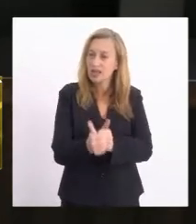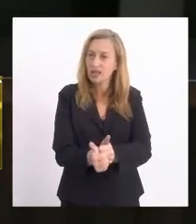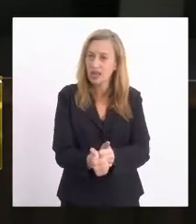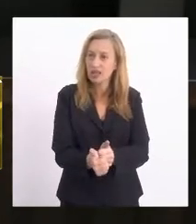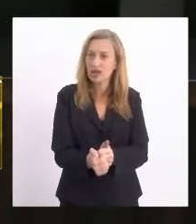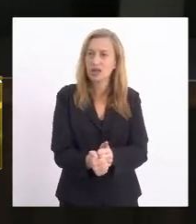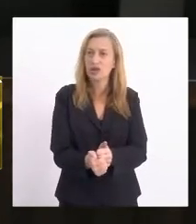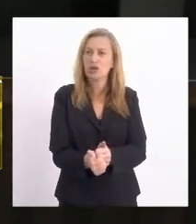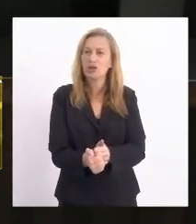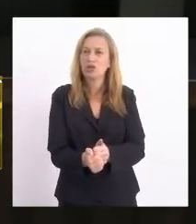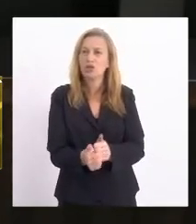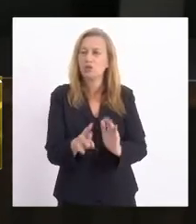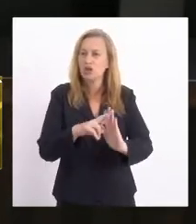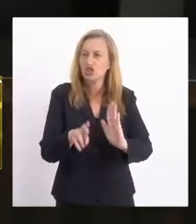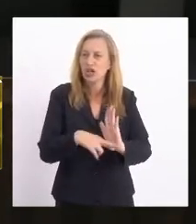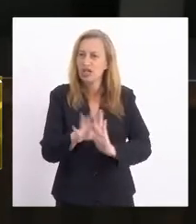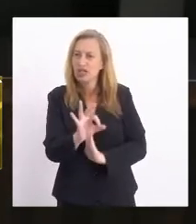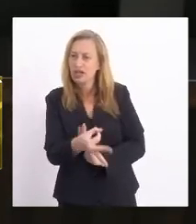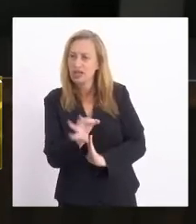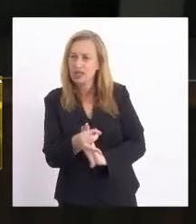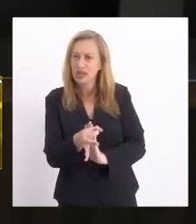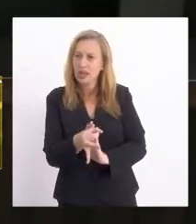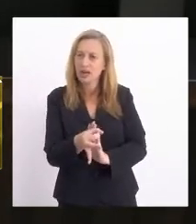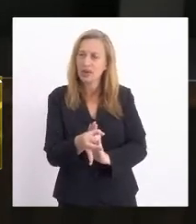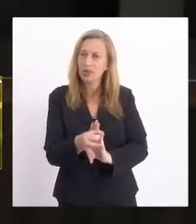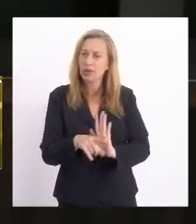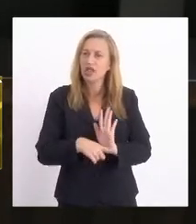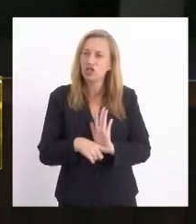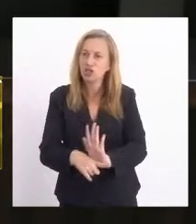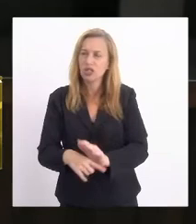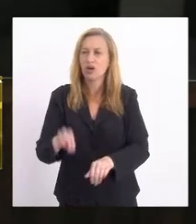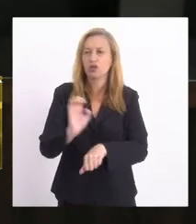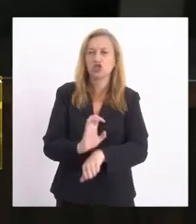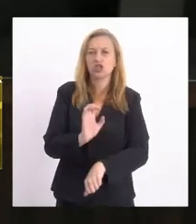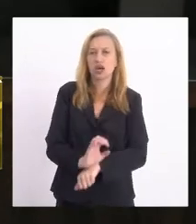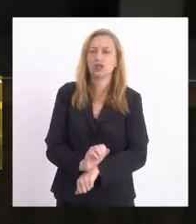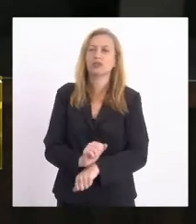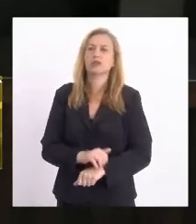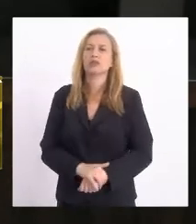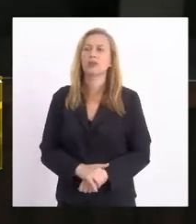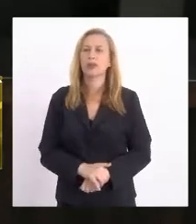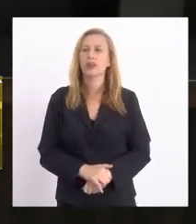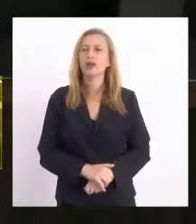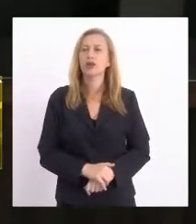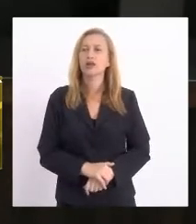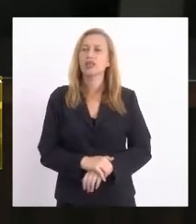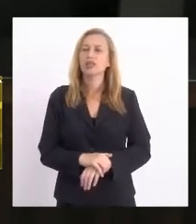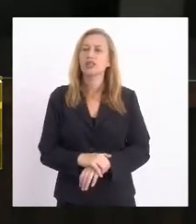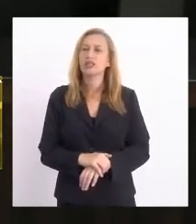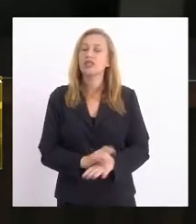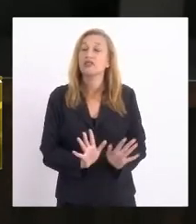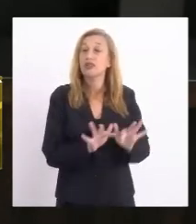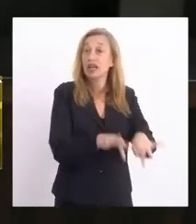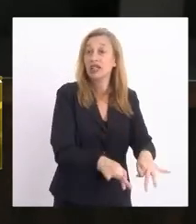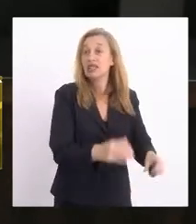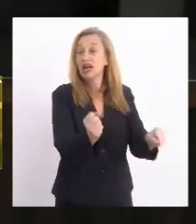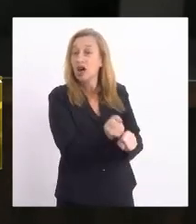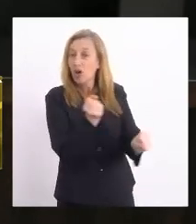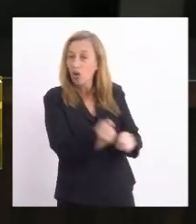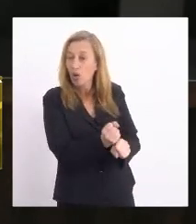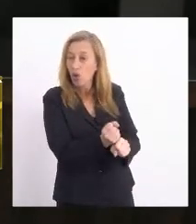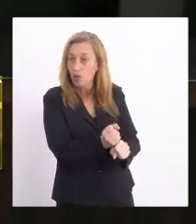trade com as medidas para tirar o peso do Estado das costas do setor conclui obras que estão